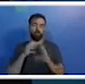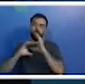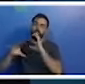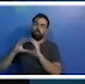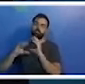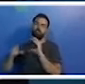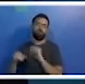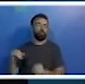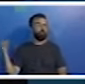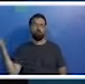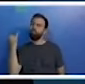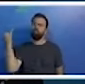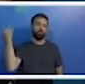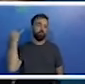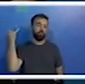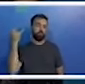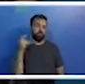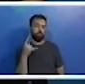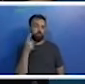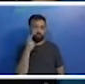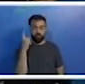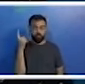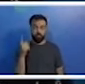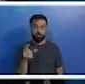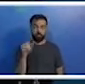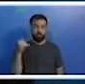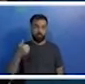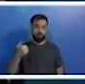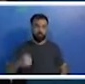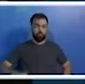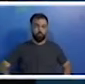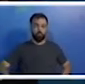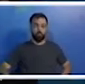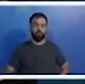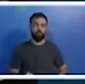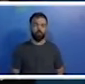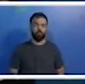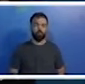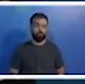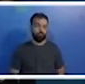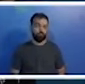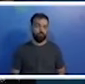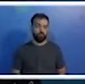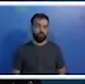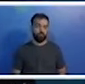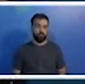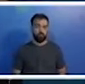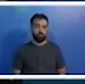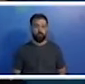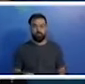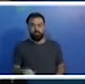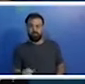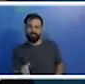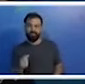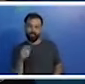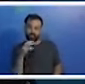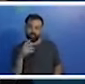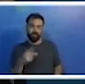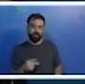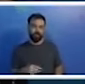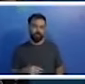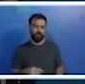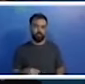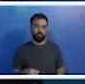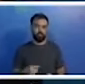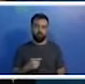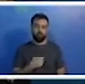são muito importantes vejo as crianças olha essa daqui ela está fazendo assim será que ela está dizendo Será que eu tô falando assim o que era